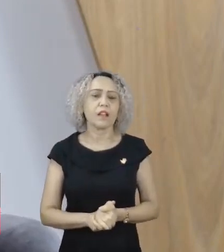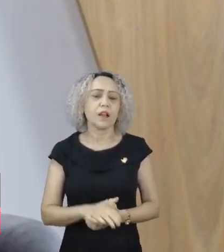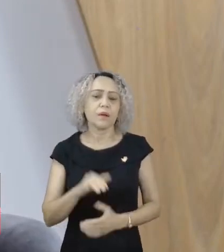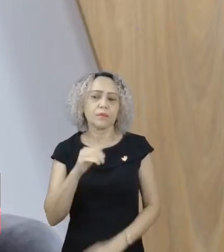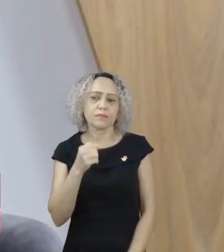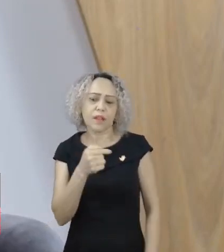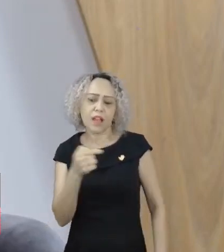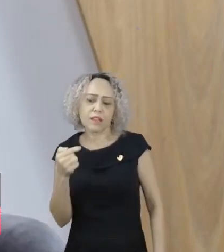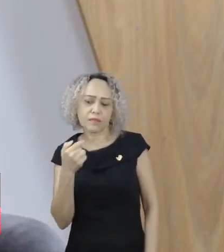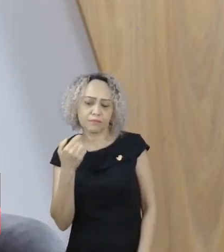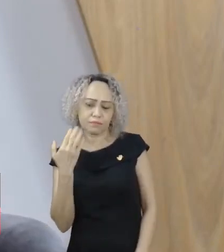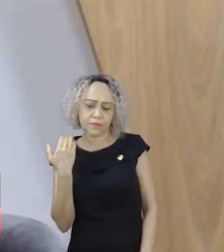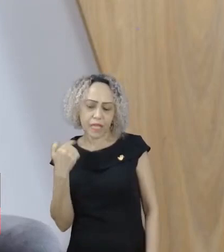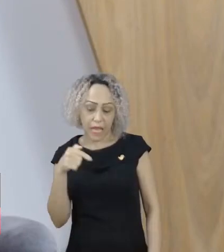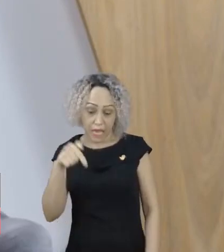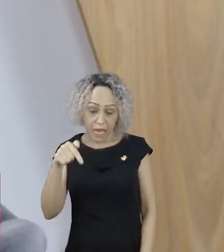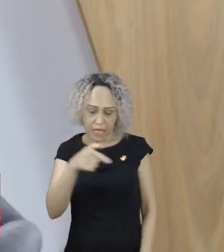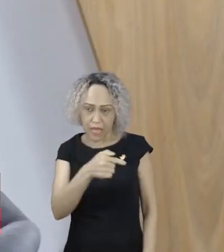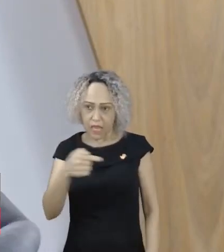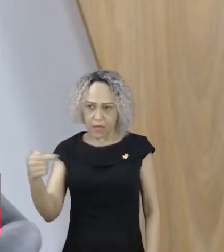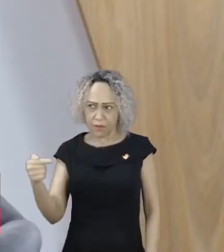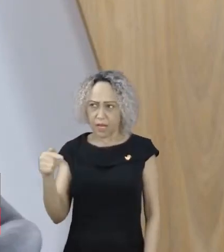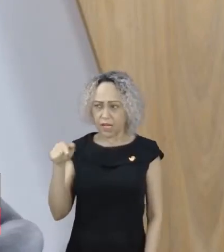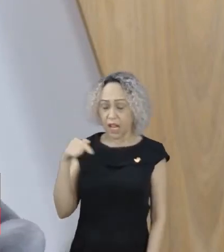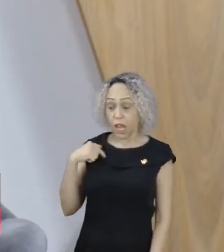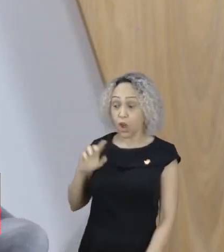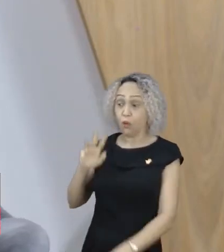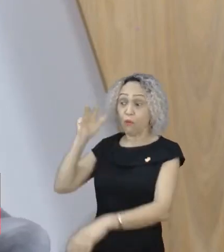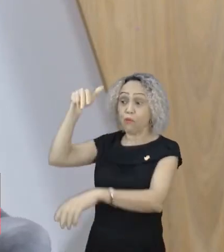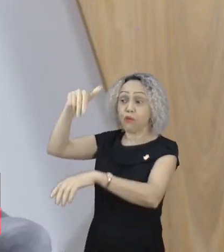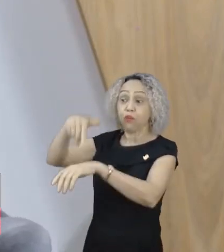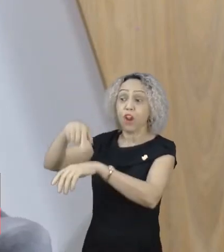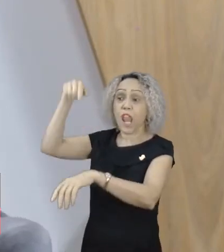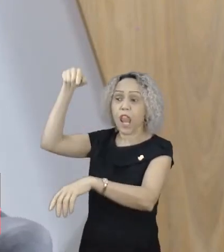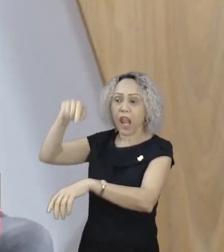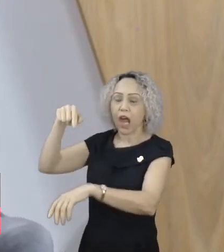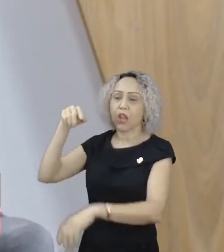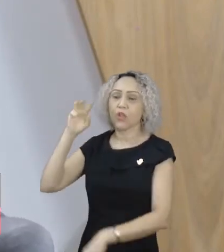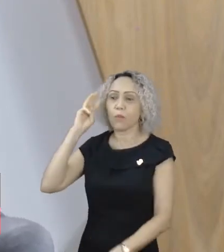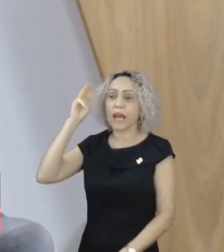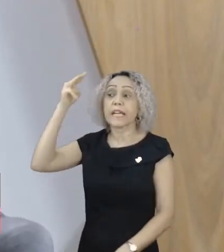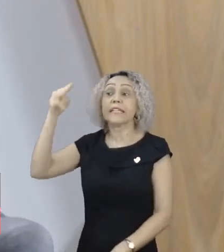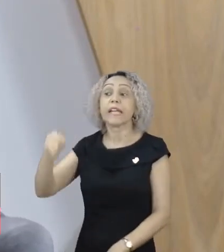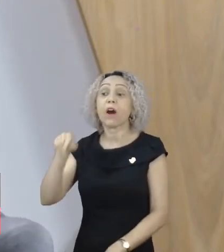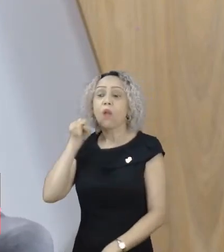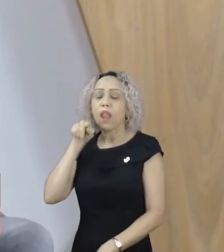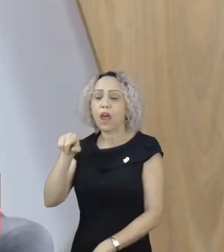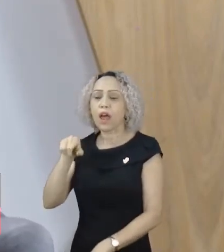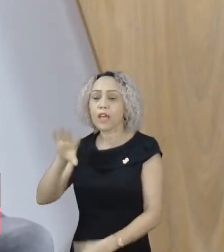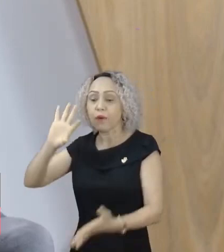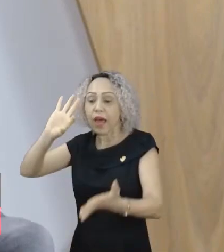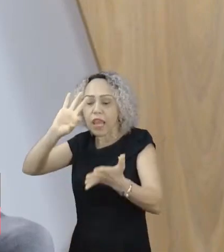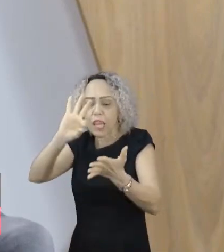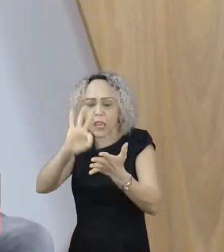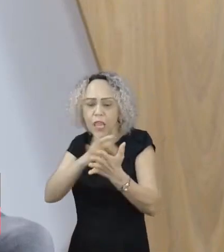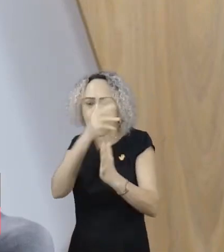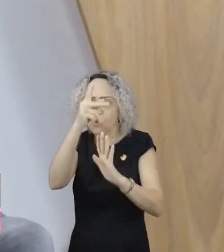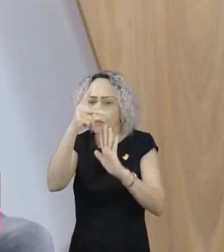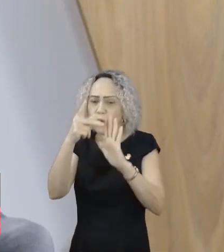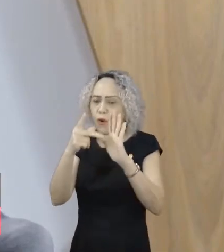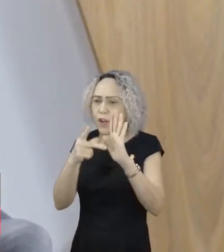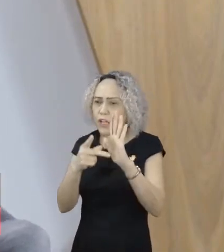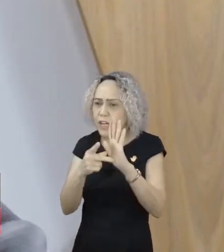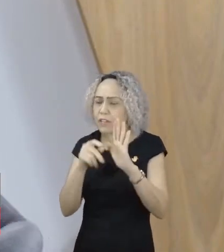semana eu assinei lá no Maranhão, eu estive no Maranhão segunda-feira, um projeto piloto que a gente está chamando de Programa Nacional de